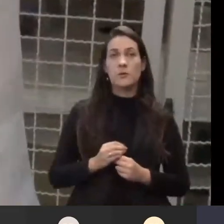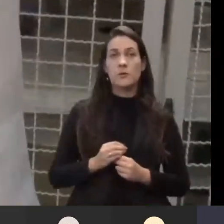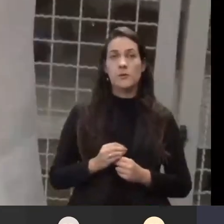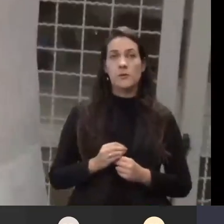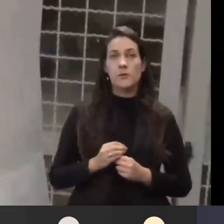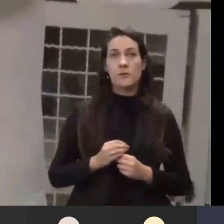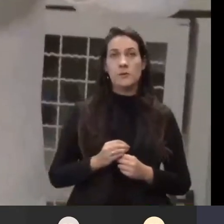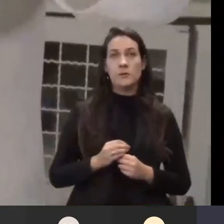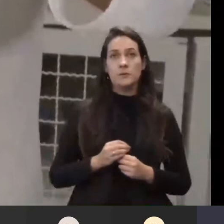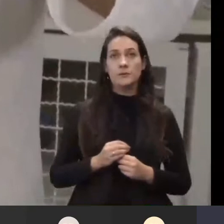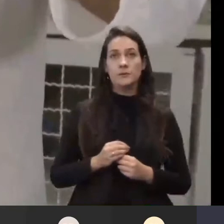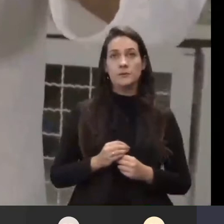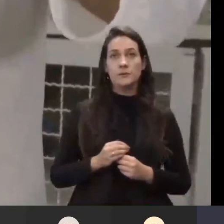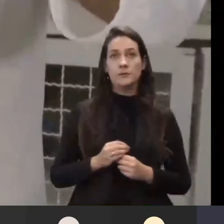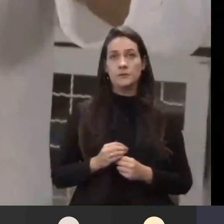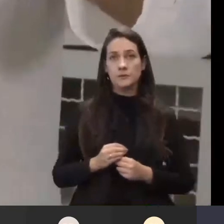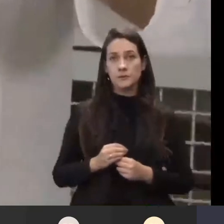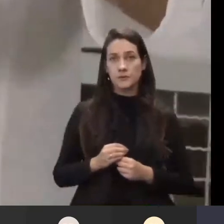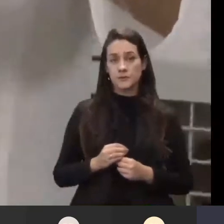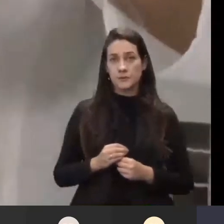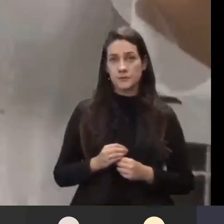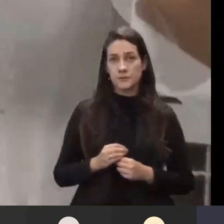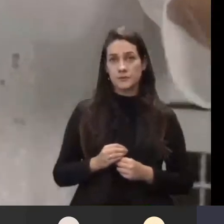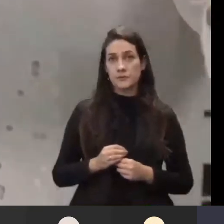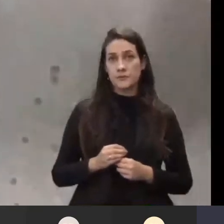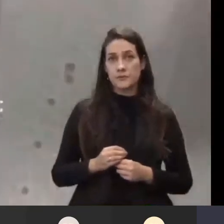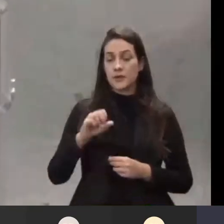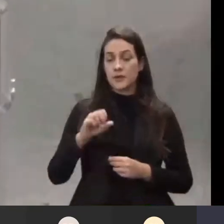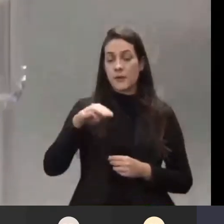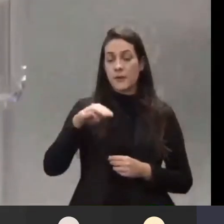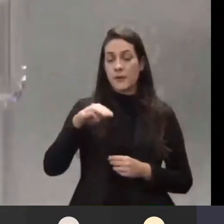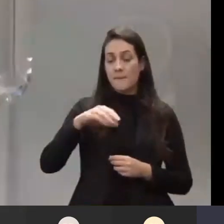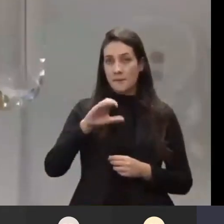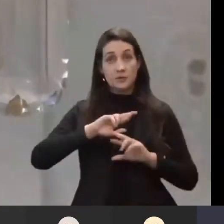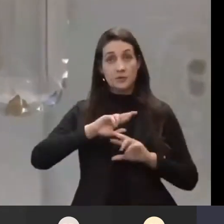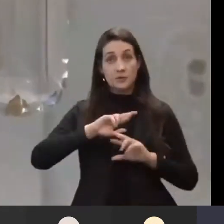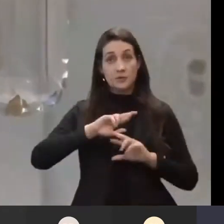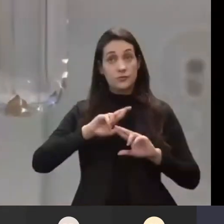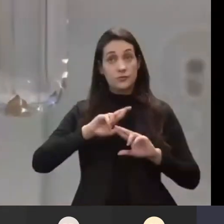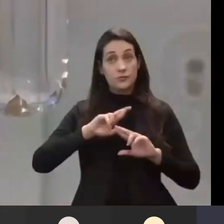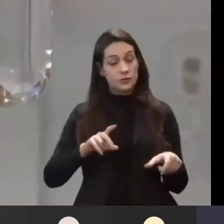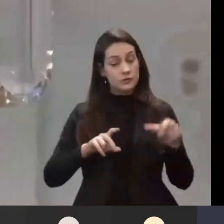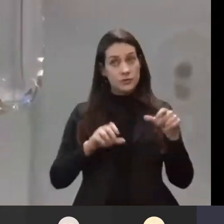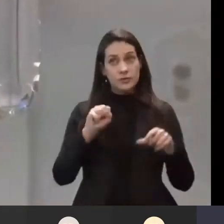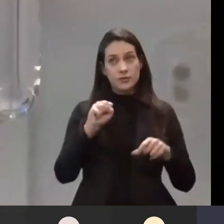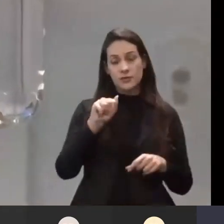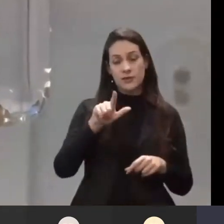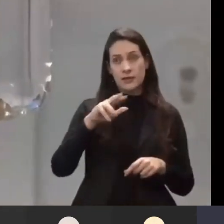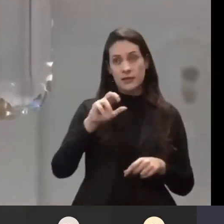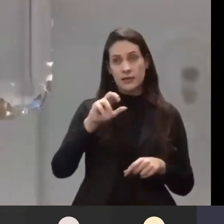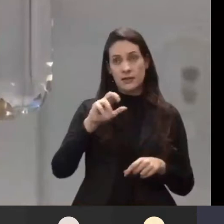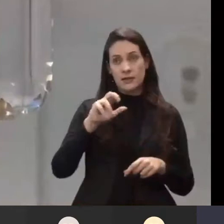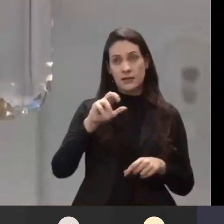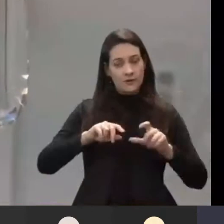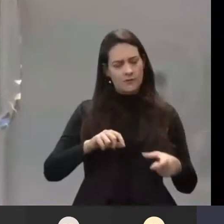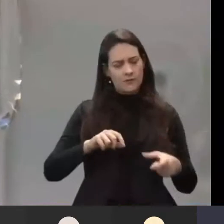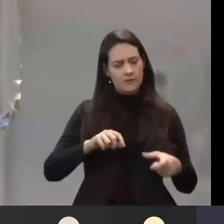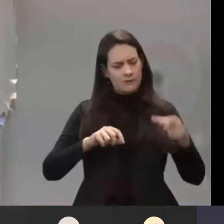uma turbidez diferente da salina. Repare que a salina é totalmente translúcida, ela é totalmente límpida. Já